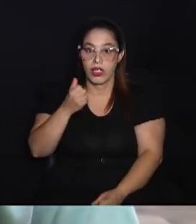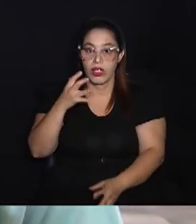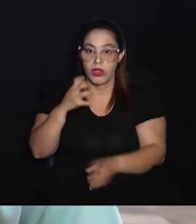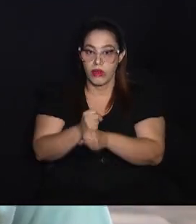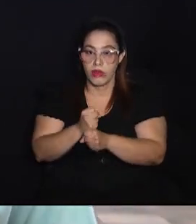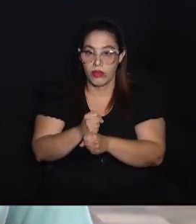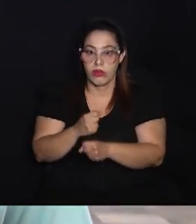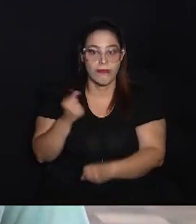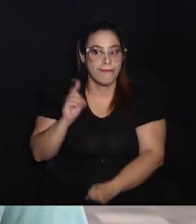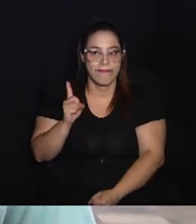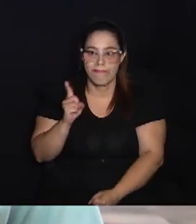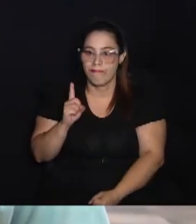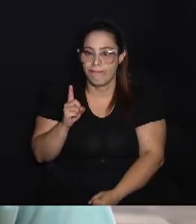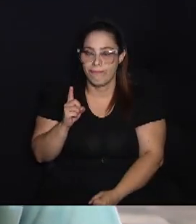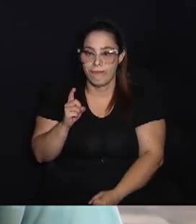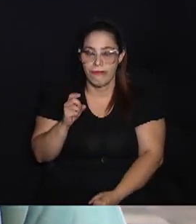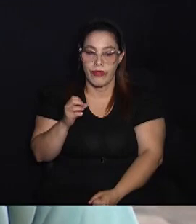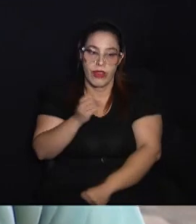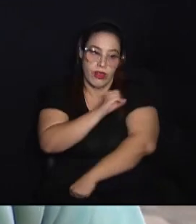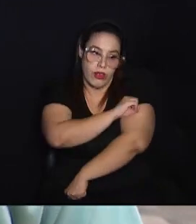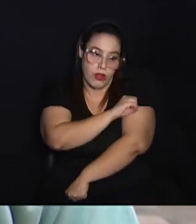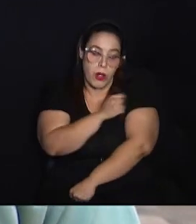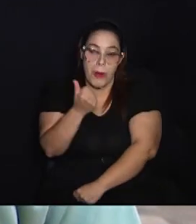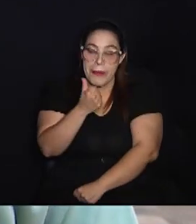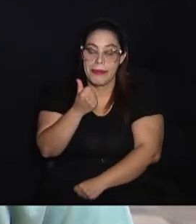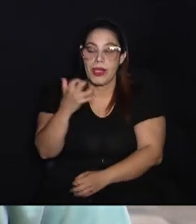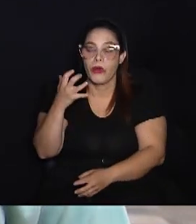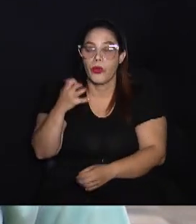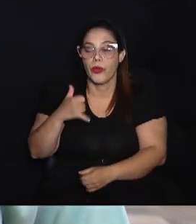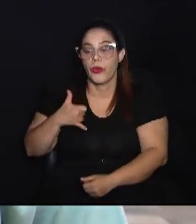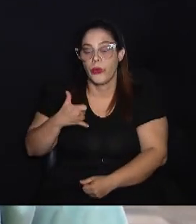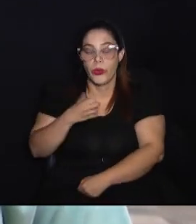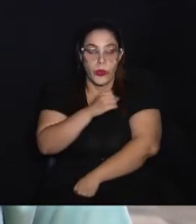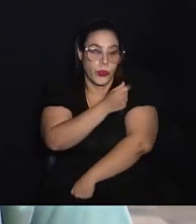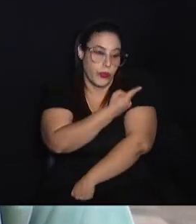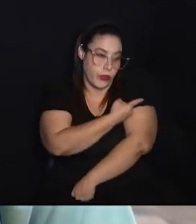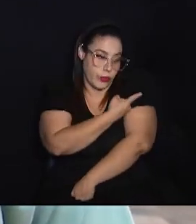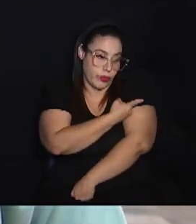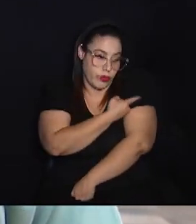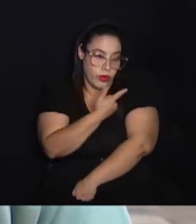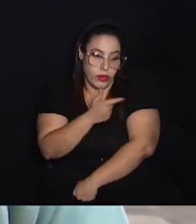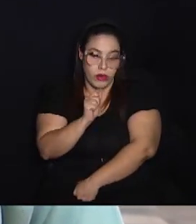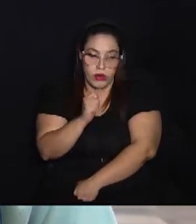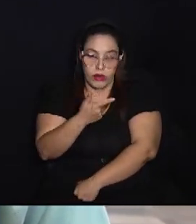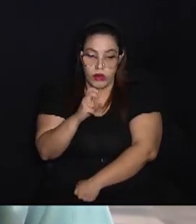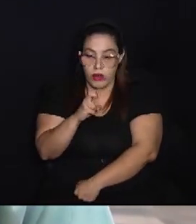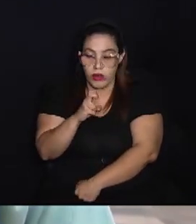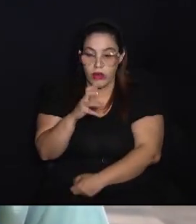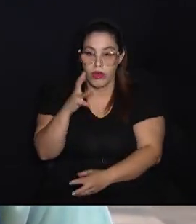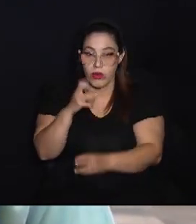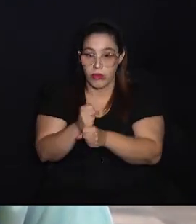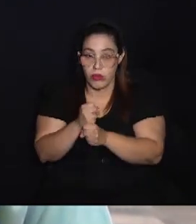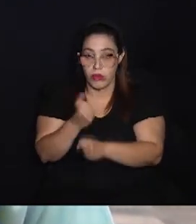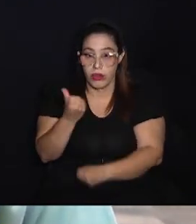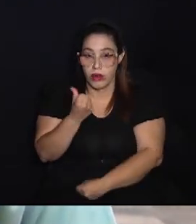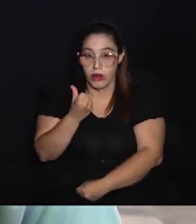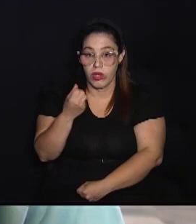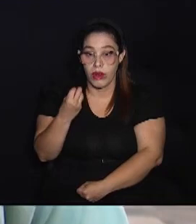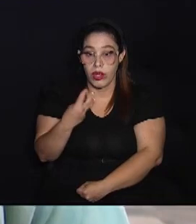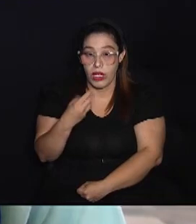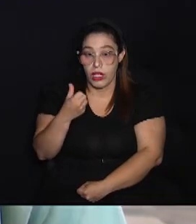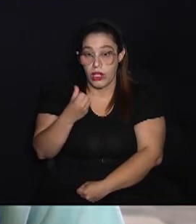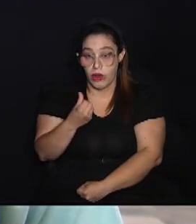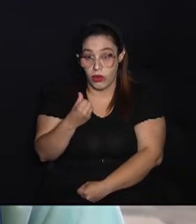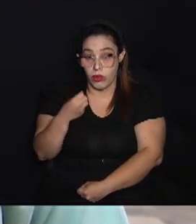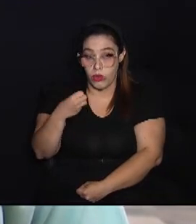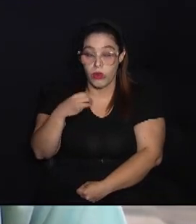mais público-alvo da educação infantil, eles vão para o primeiro ano em 2025, assim como as que vão completar 6 anos até 31 de março.